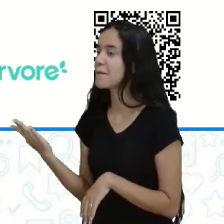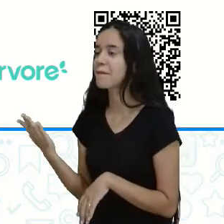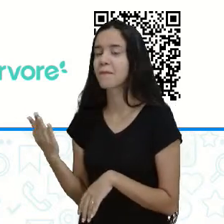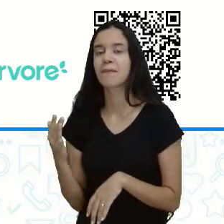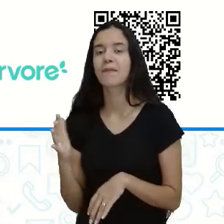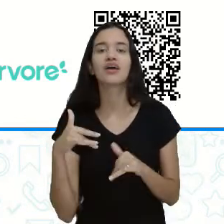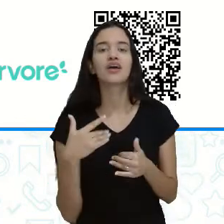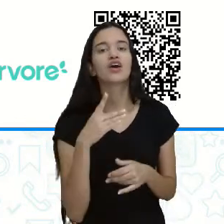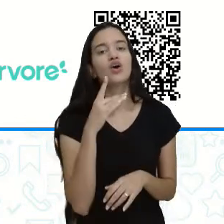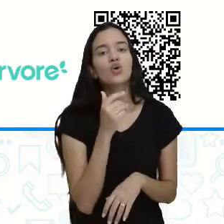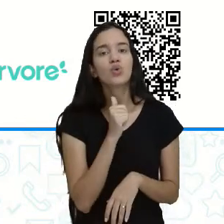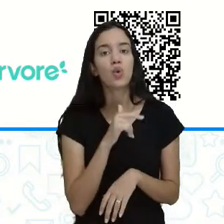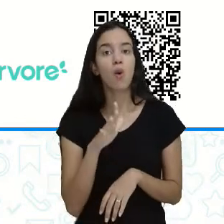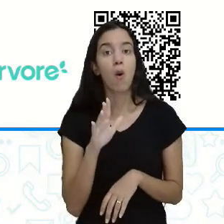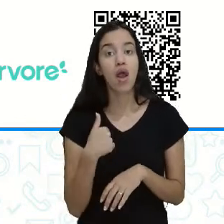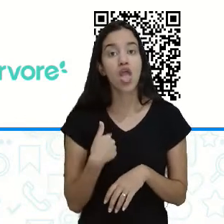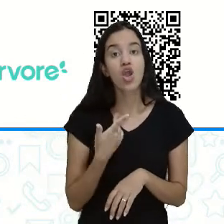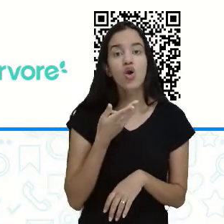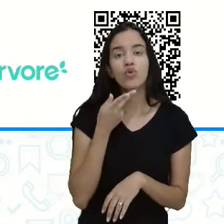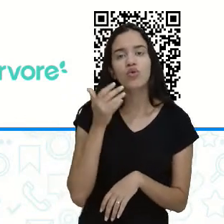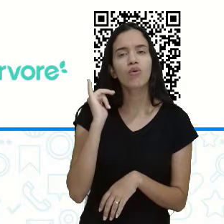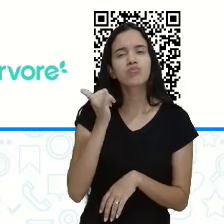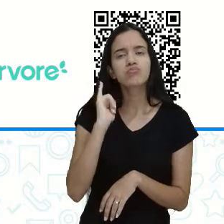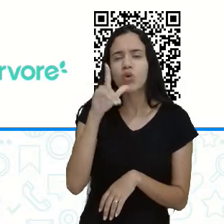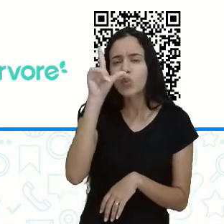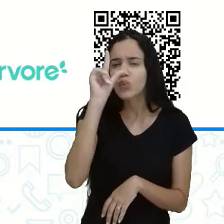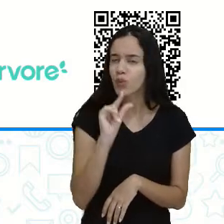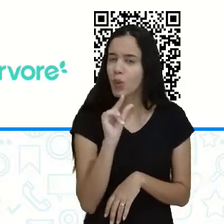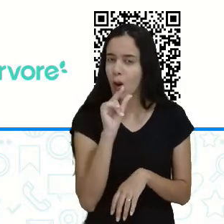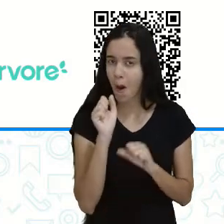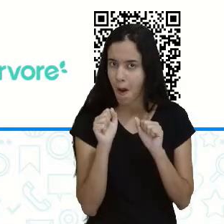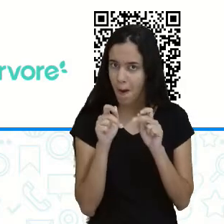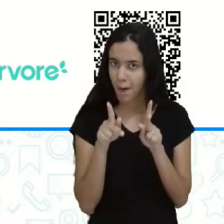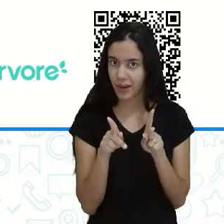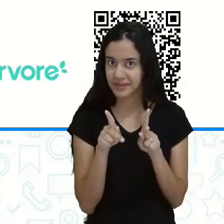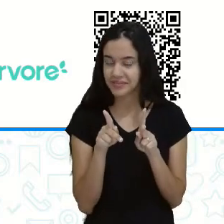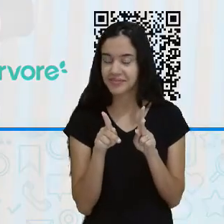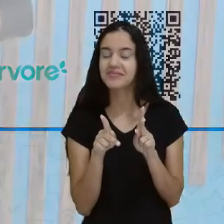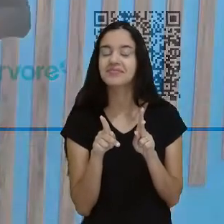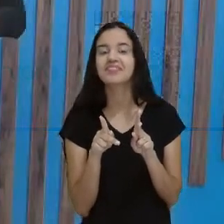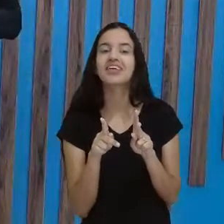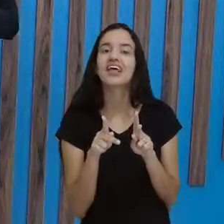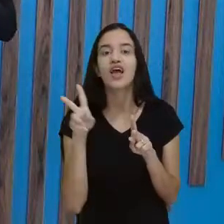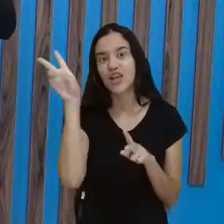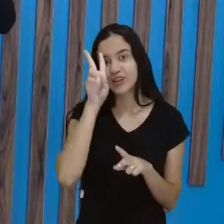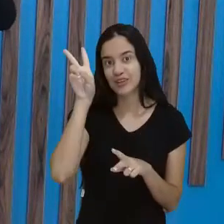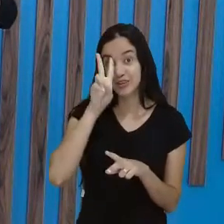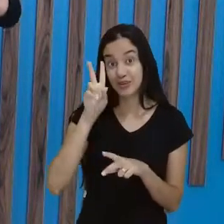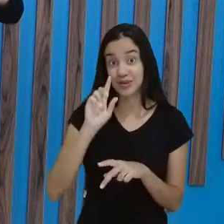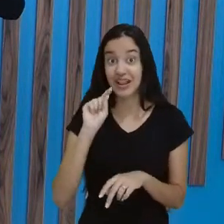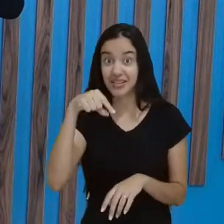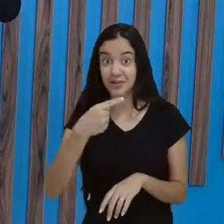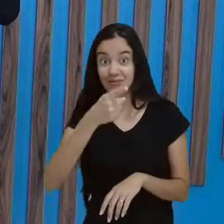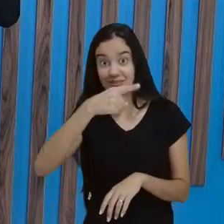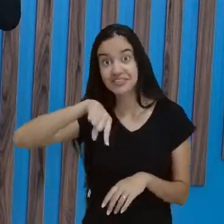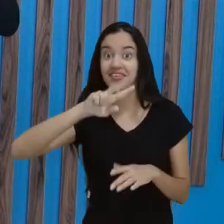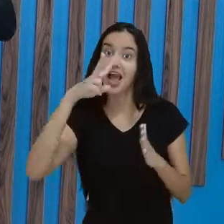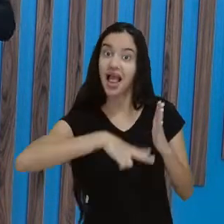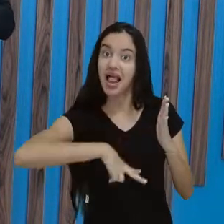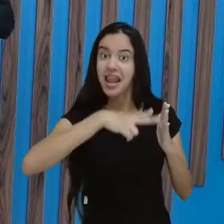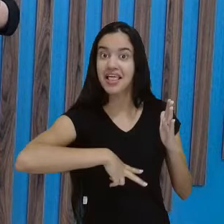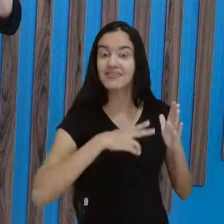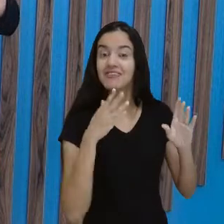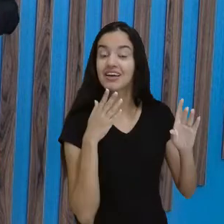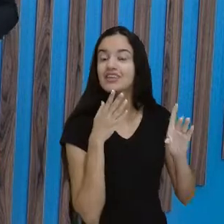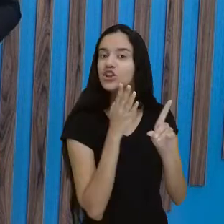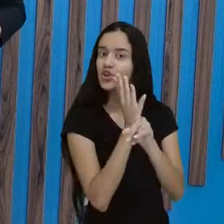Dona Gambá e a Coisa. Eu vou contar só um trechinho, tá? E aí o restante da história você que vai ler, você que vai